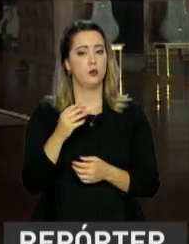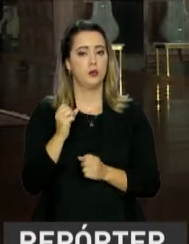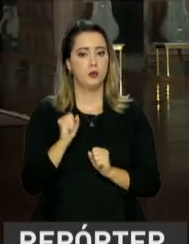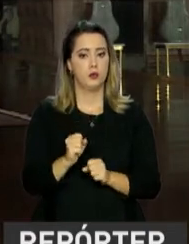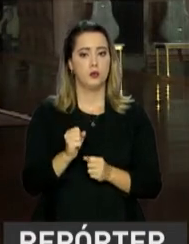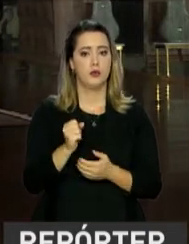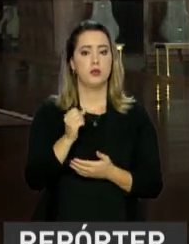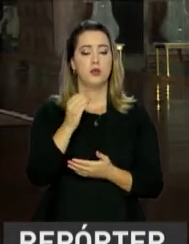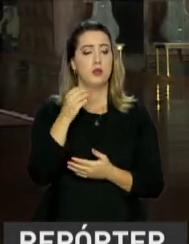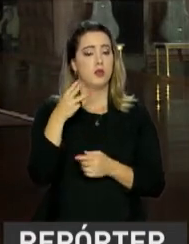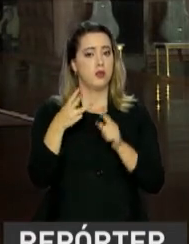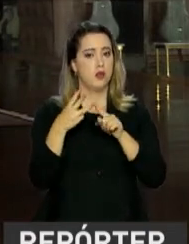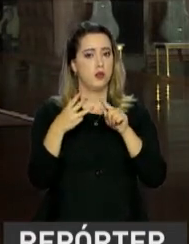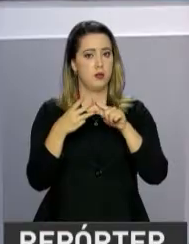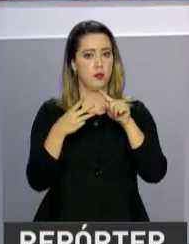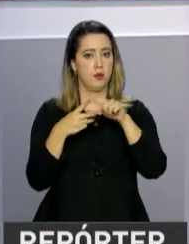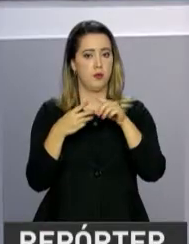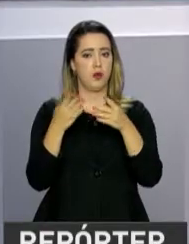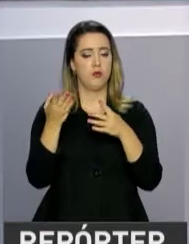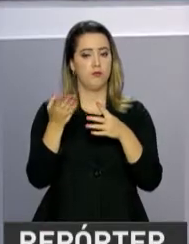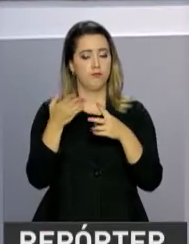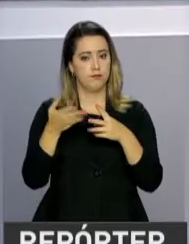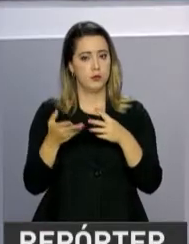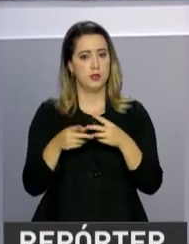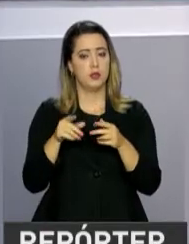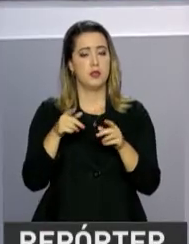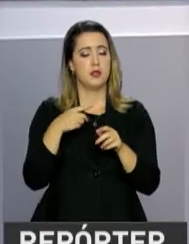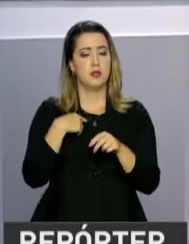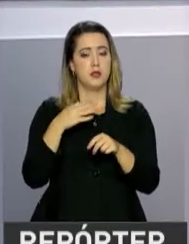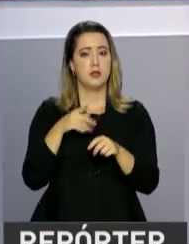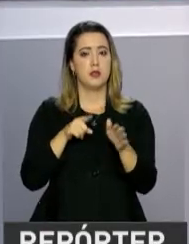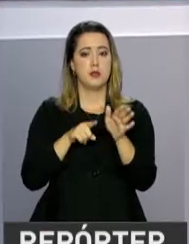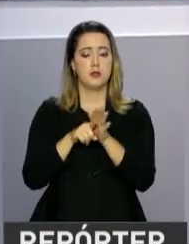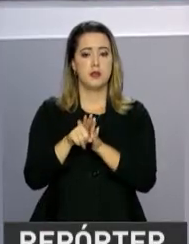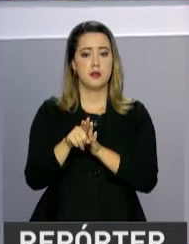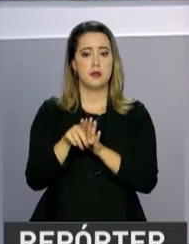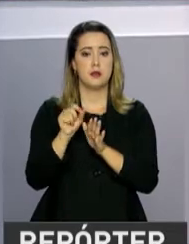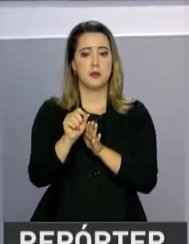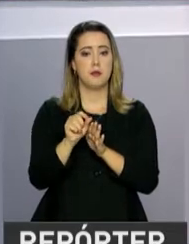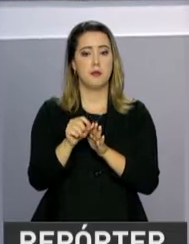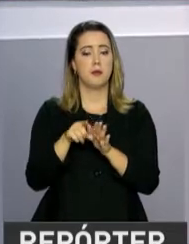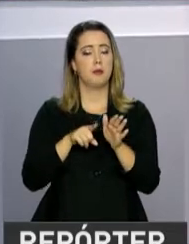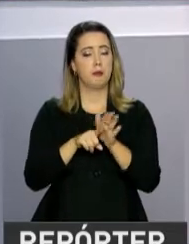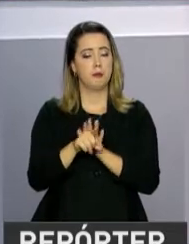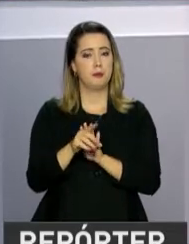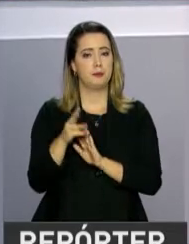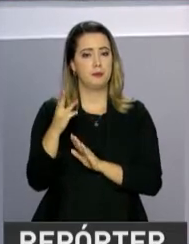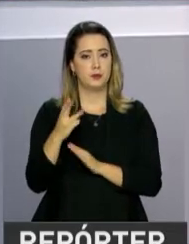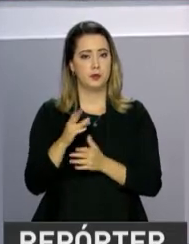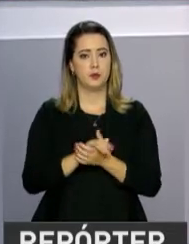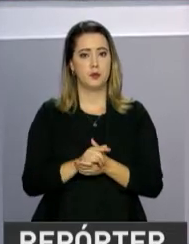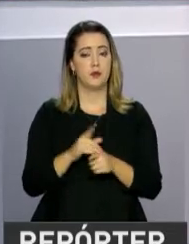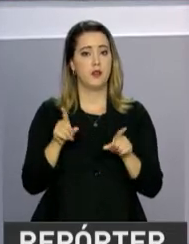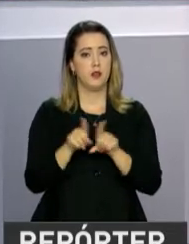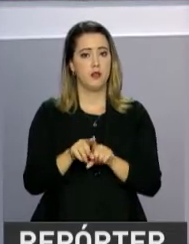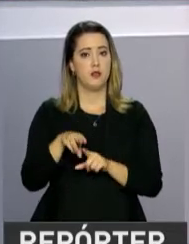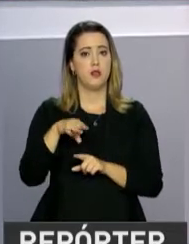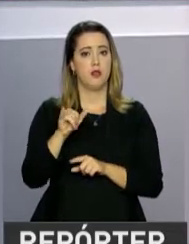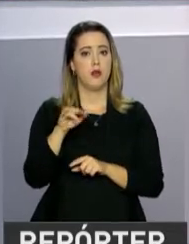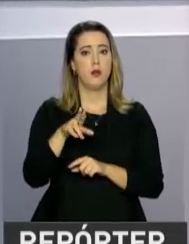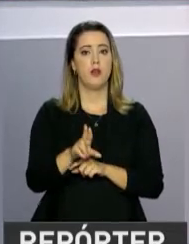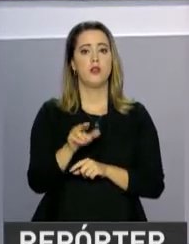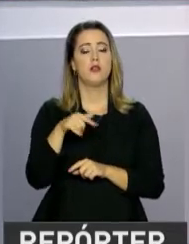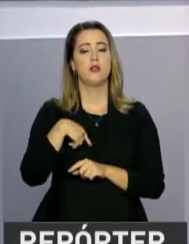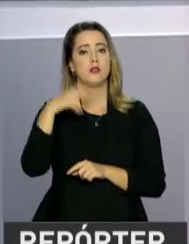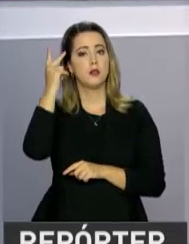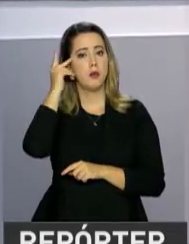usada em três períodos bem corrigindo a pergunta foi enviada pelo valdir cezar ele já a winnie de são paulo quer